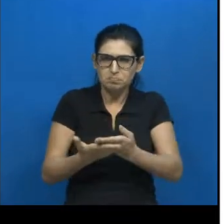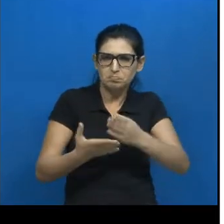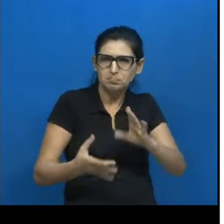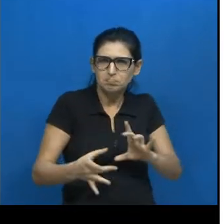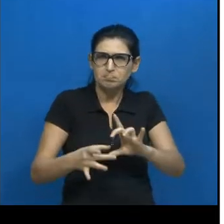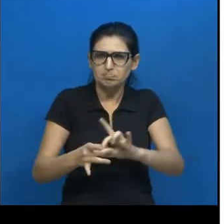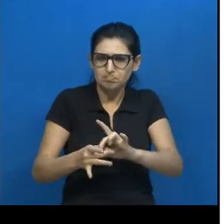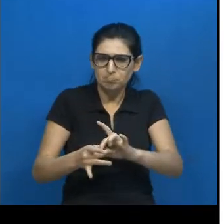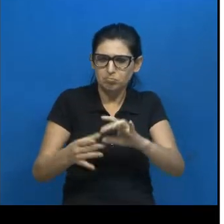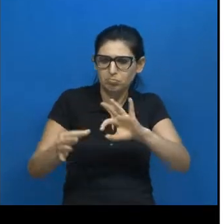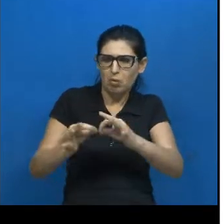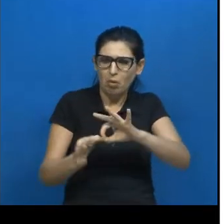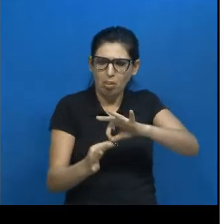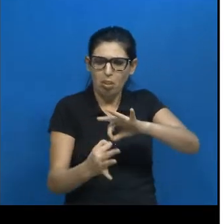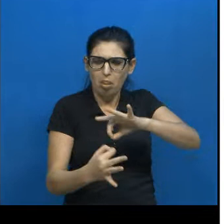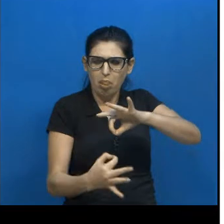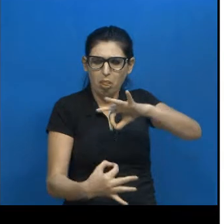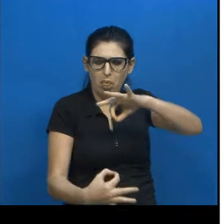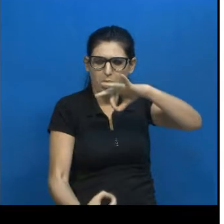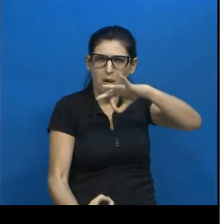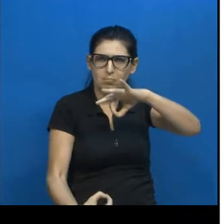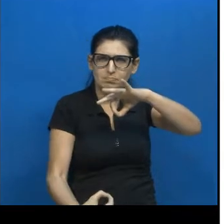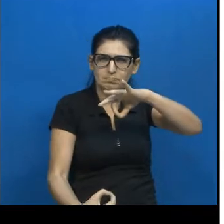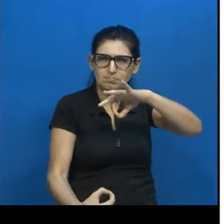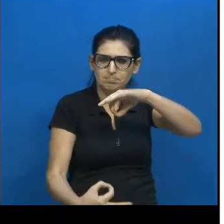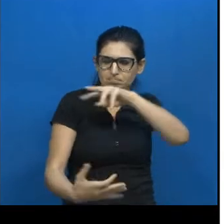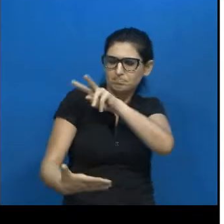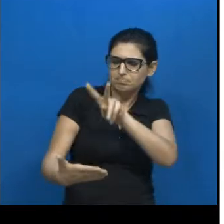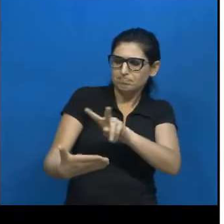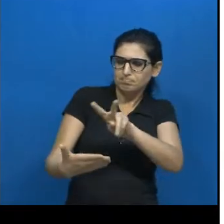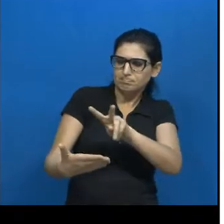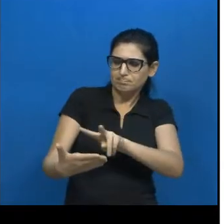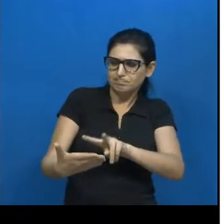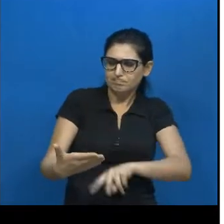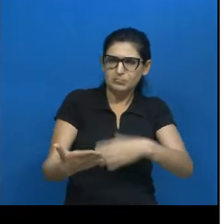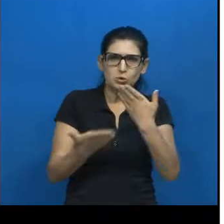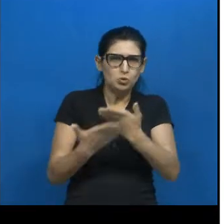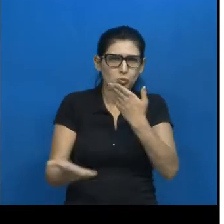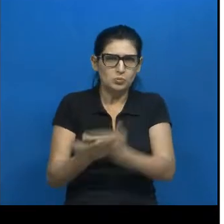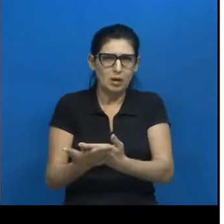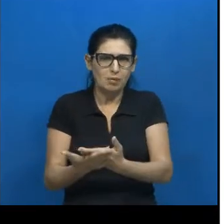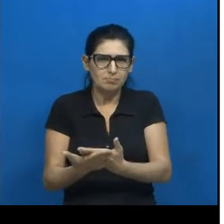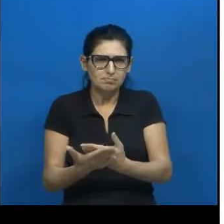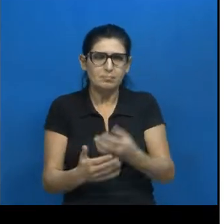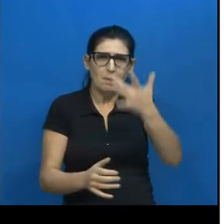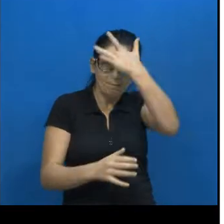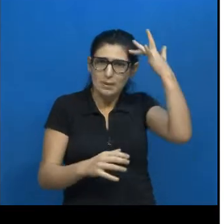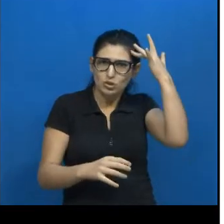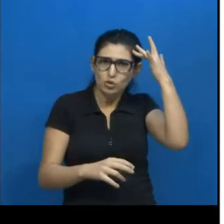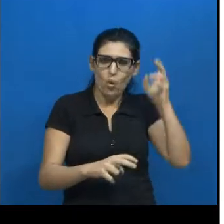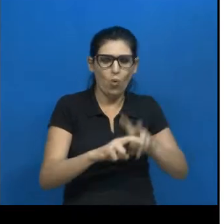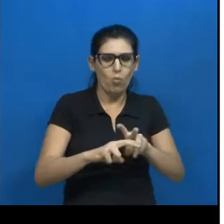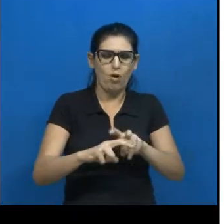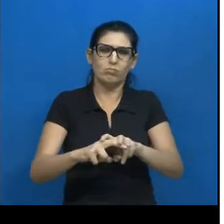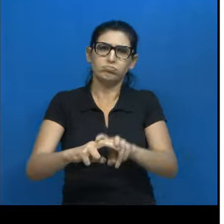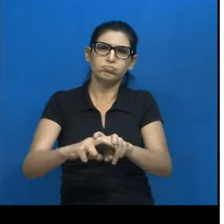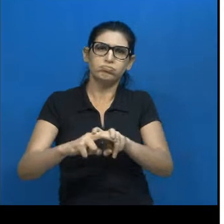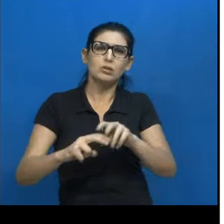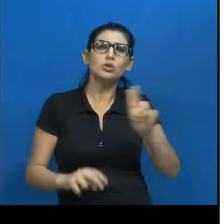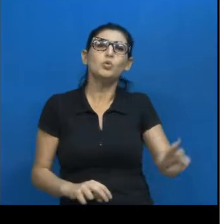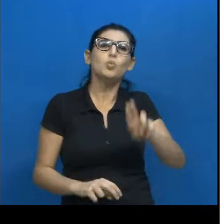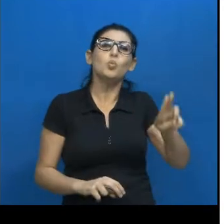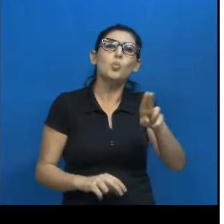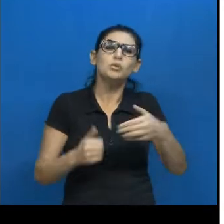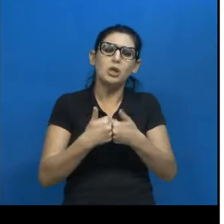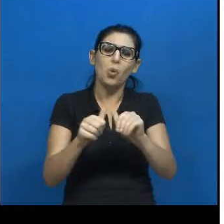consolidação de dados para poder traçar um raio-x do passageiro. O que esse raio-x do passageiro a gente fez? A